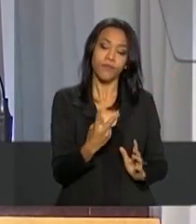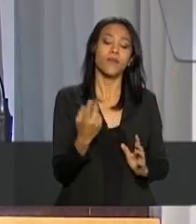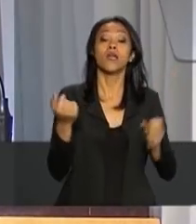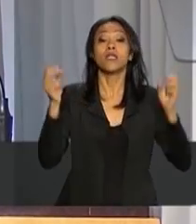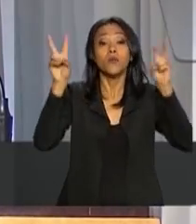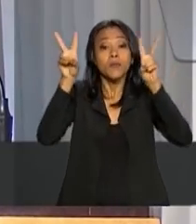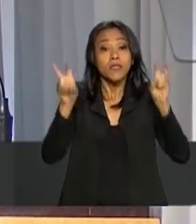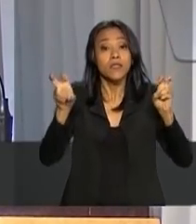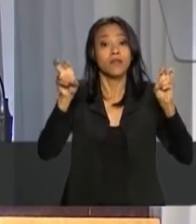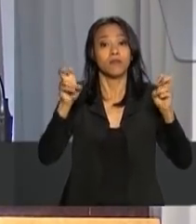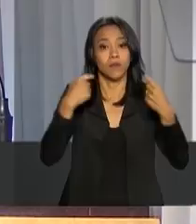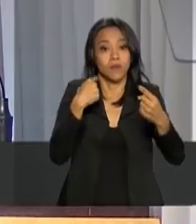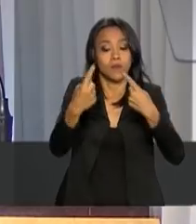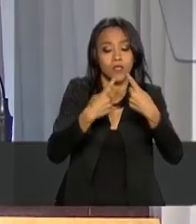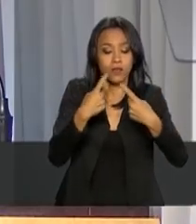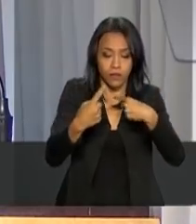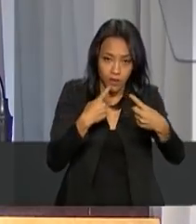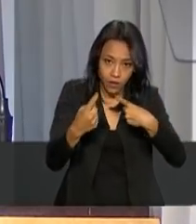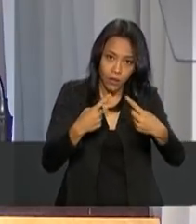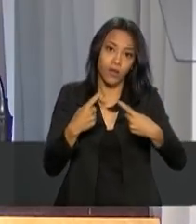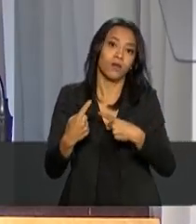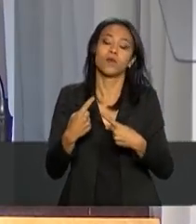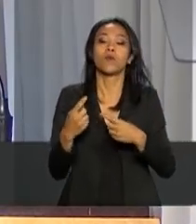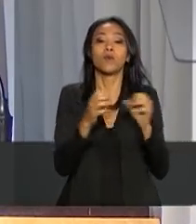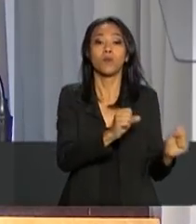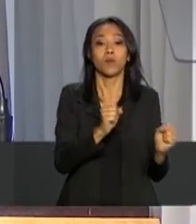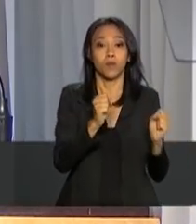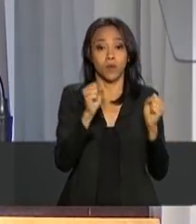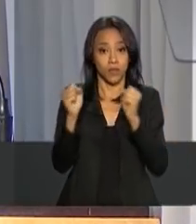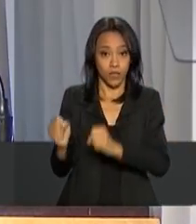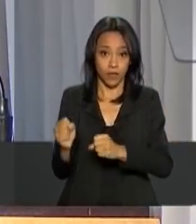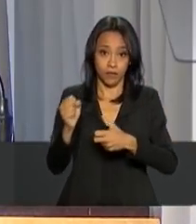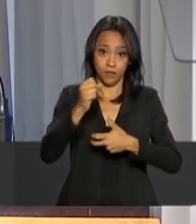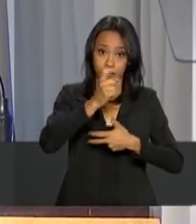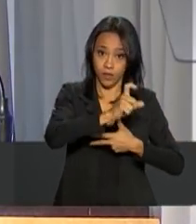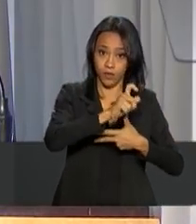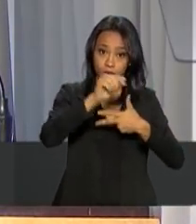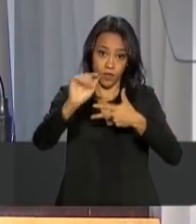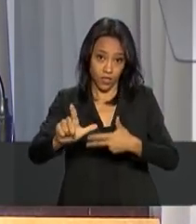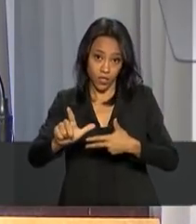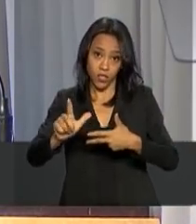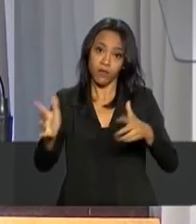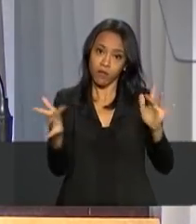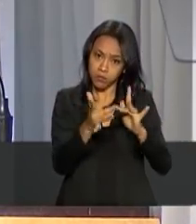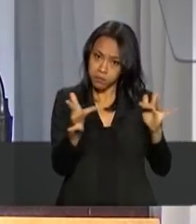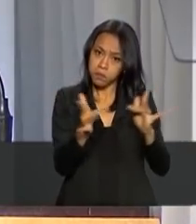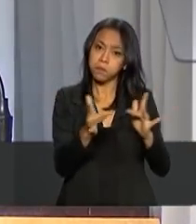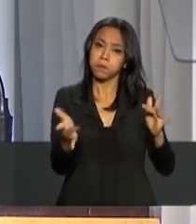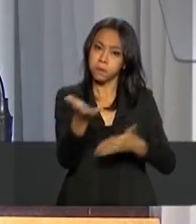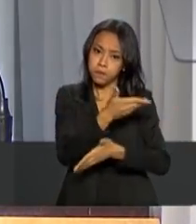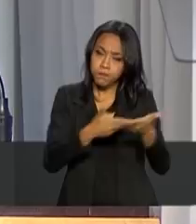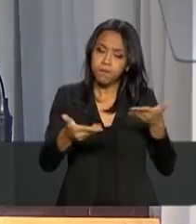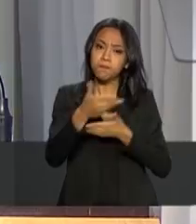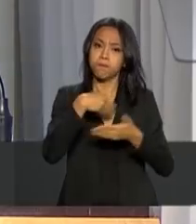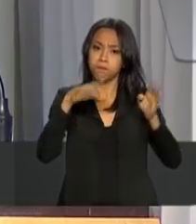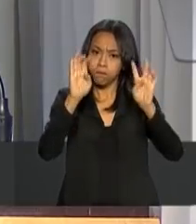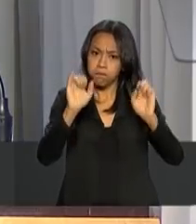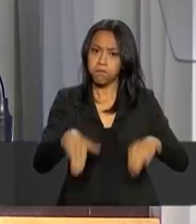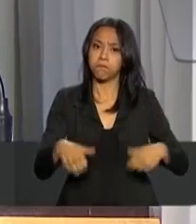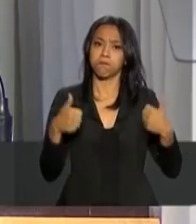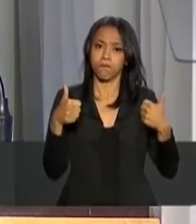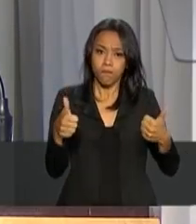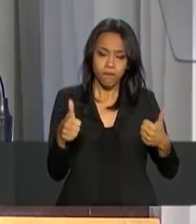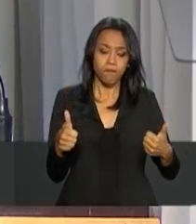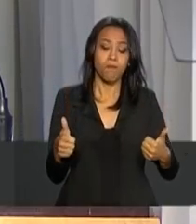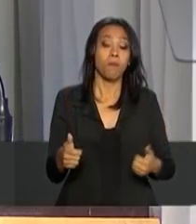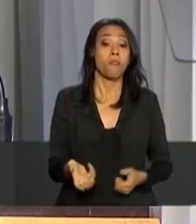do diálogo entre Executivo e Legislativo já estava dando certo, não é? E é interessante até, aqui eu falo um